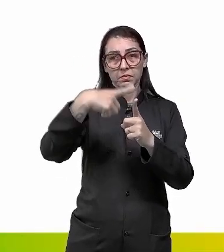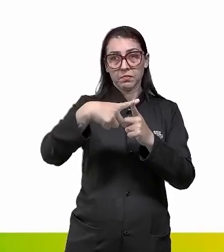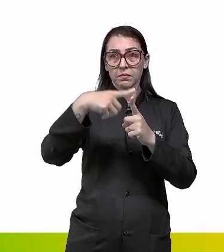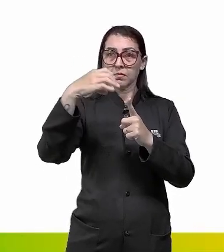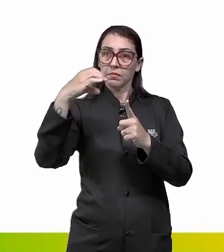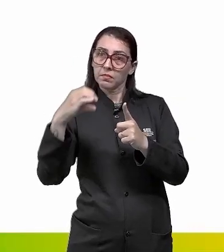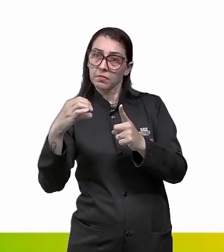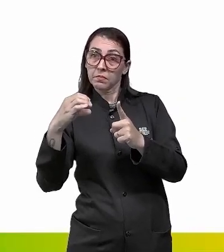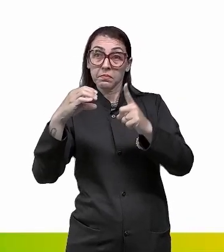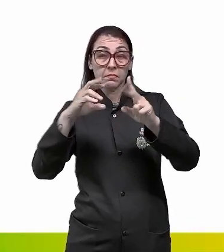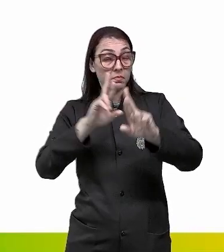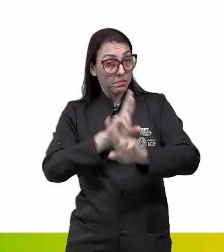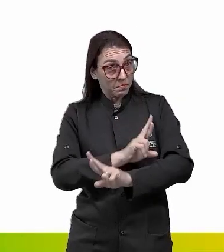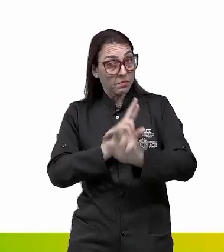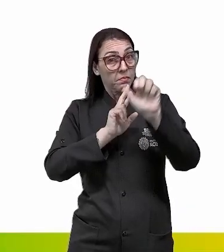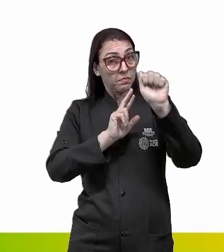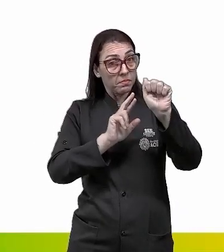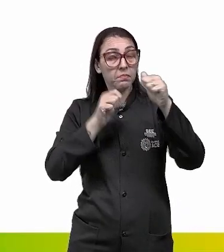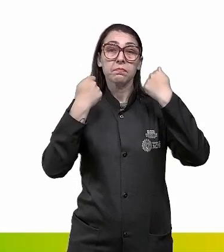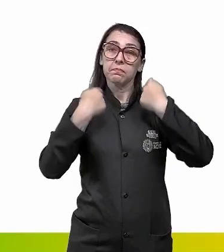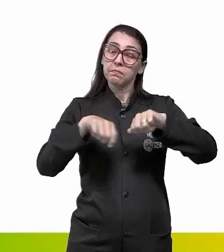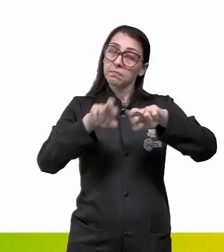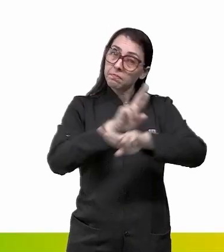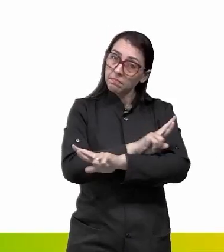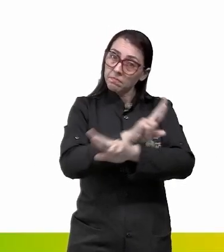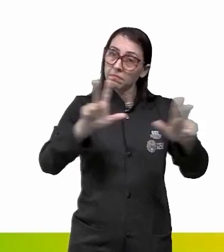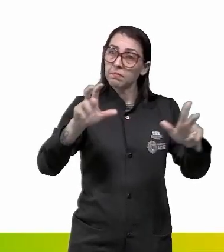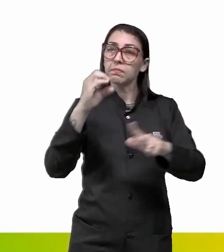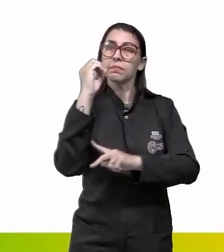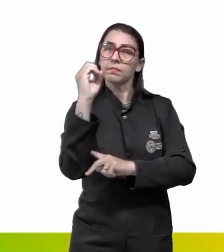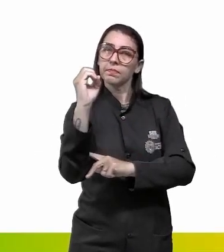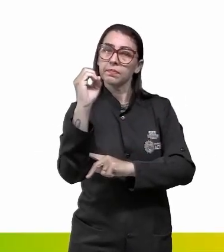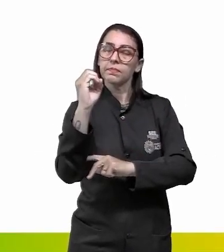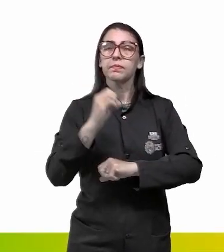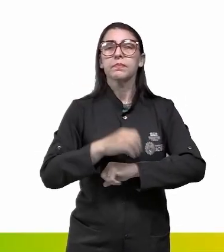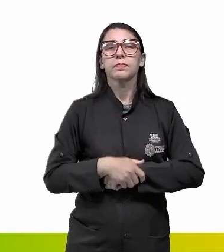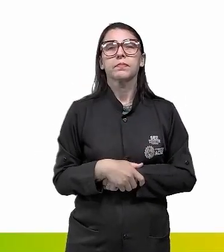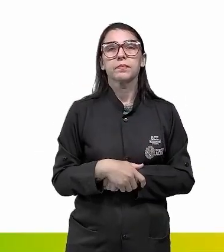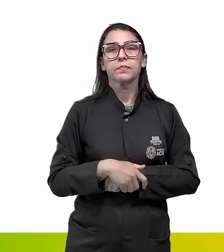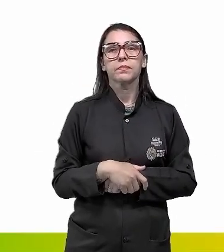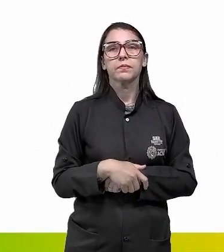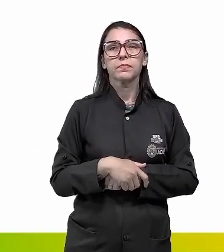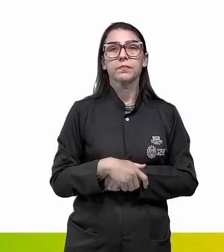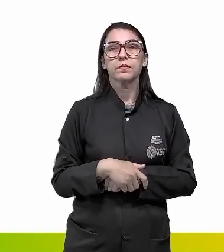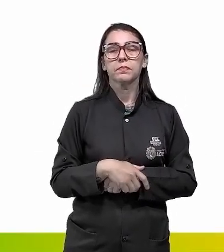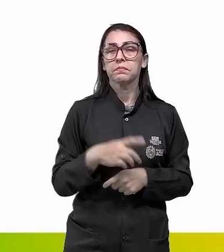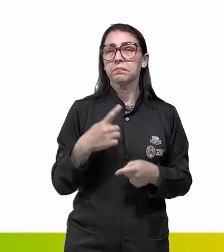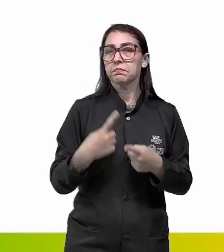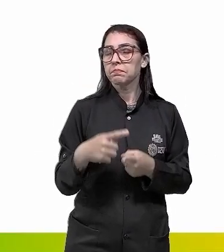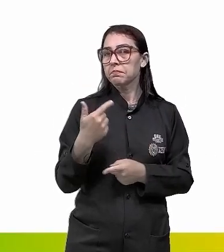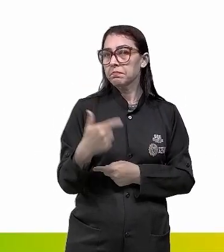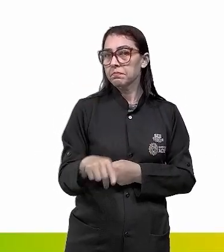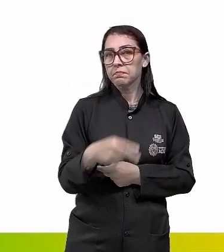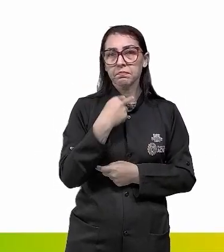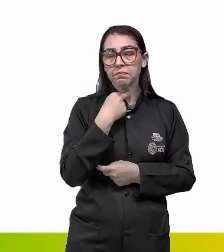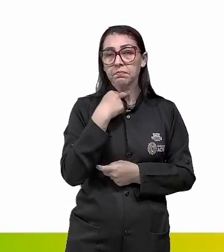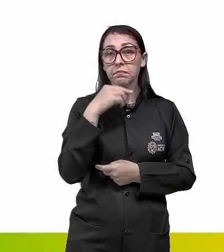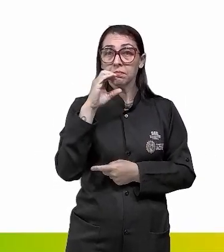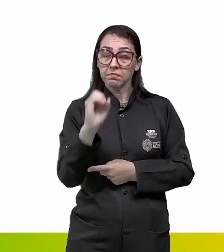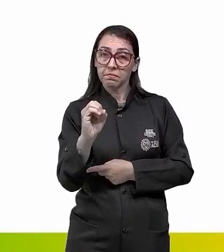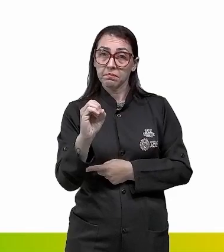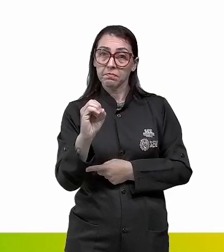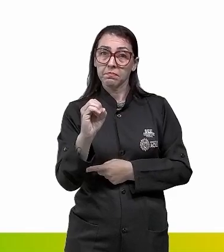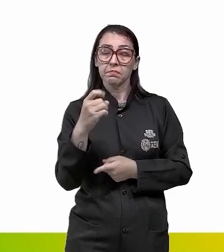bx mais c com a diferente de 0. Por que eu não posso ter 0 aqui? Porque